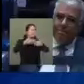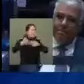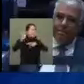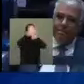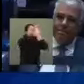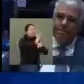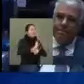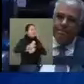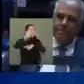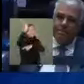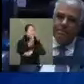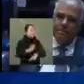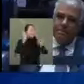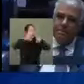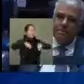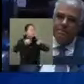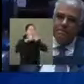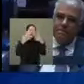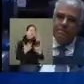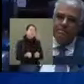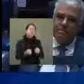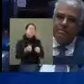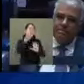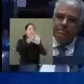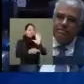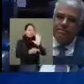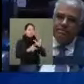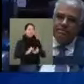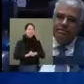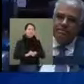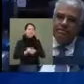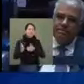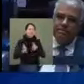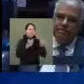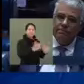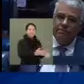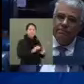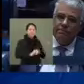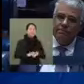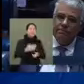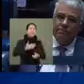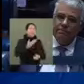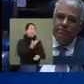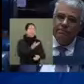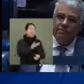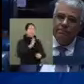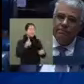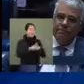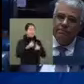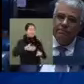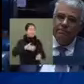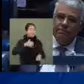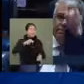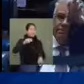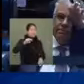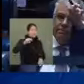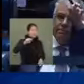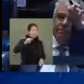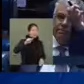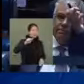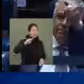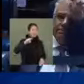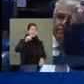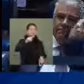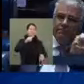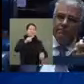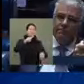Meu amigo e meu irmão pela música, compositor como eu, melhor do que eu,